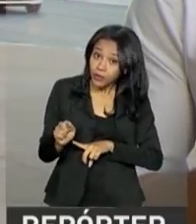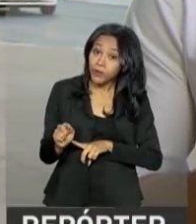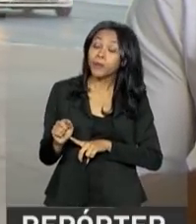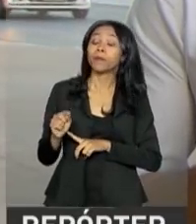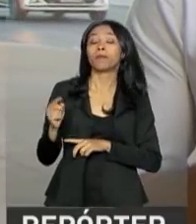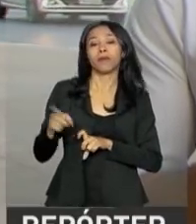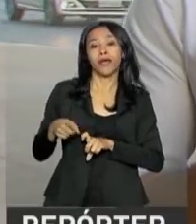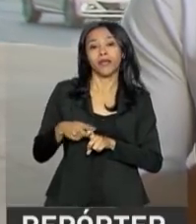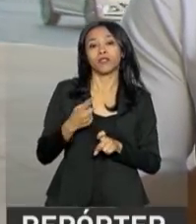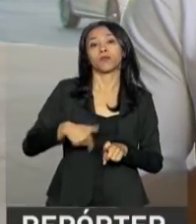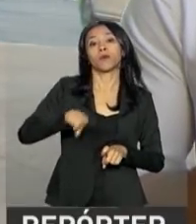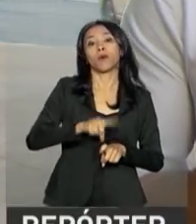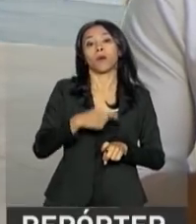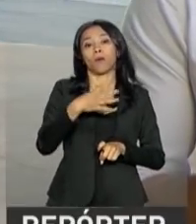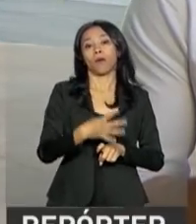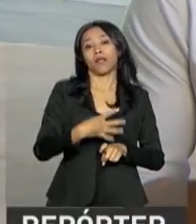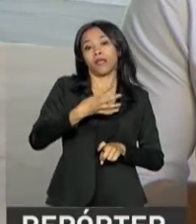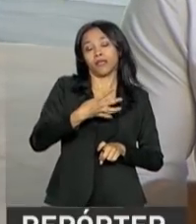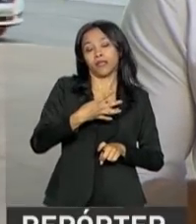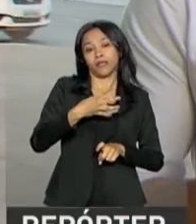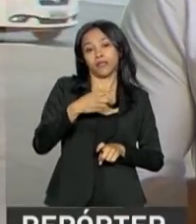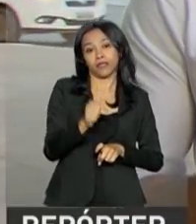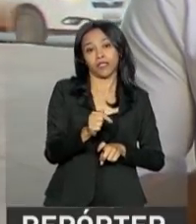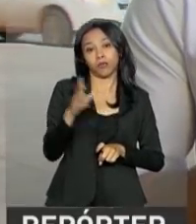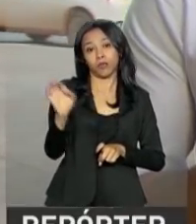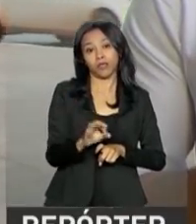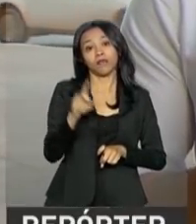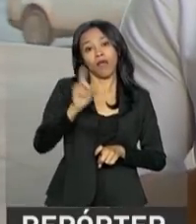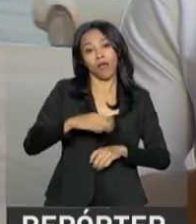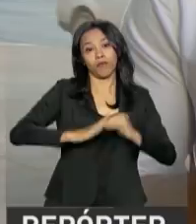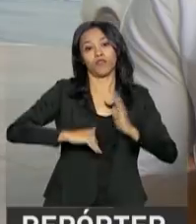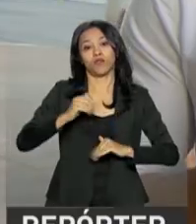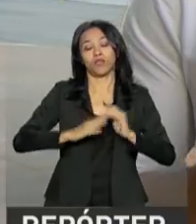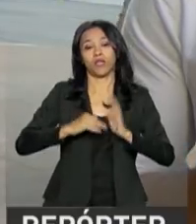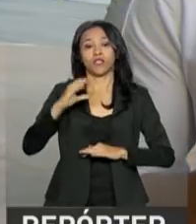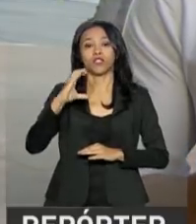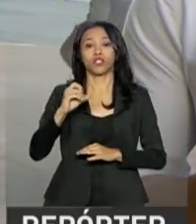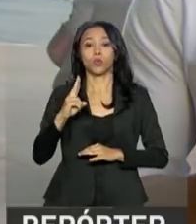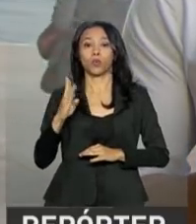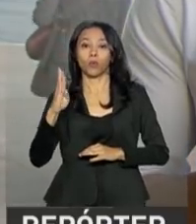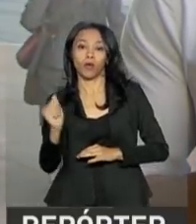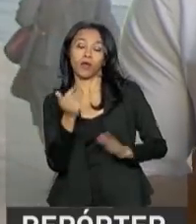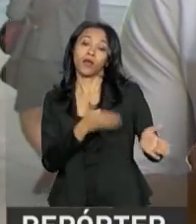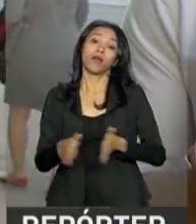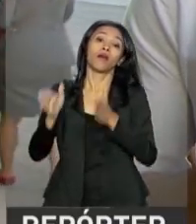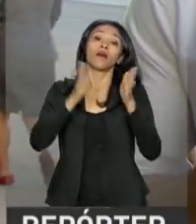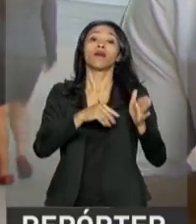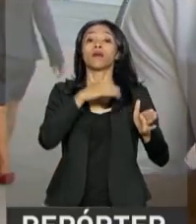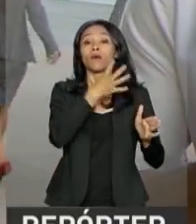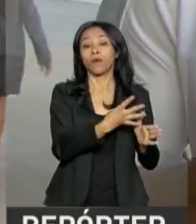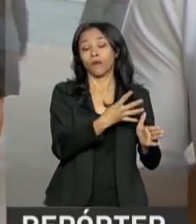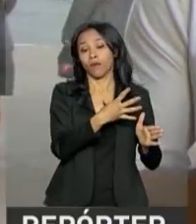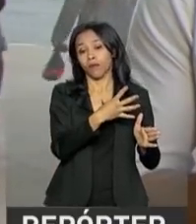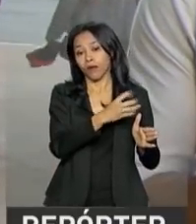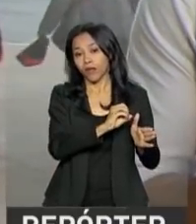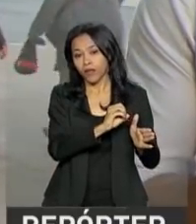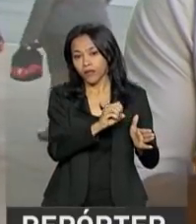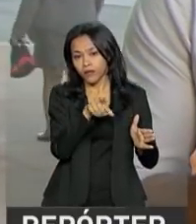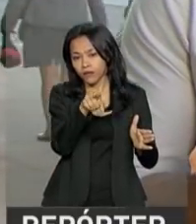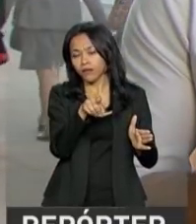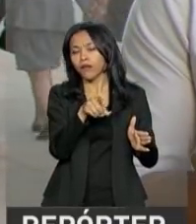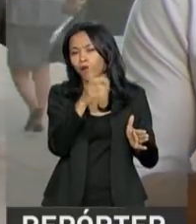47% são profissionais cubanos 46 por cento são brasileiros formados no brasil ou no exterior